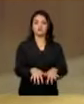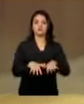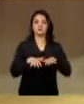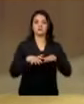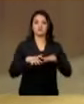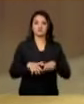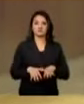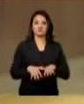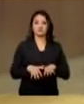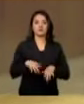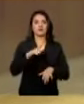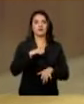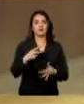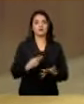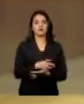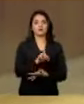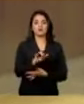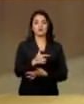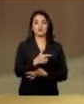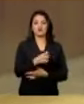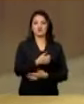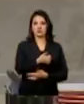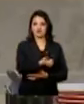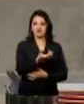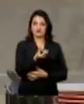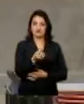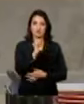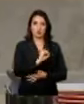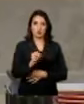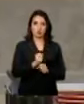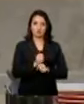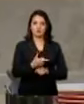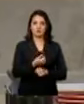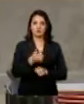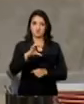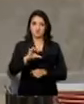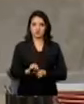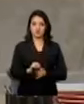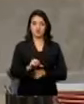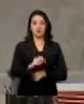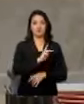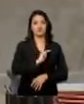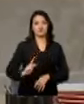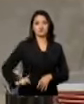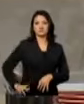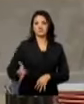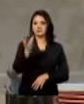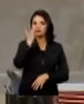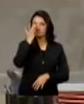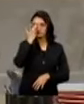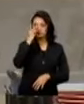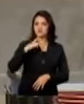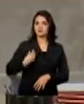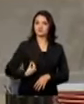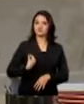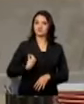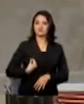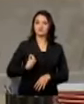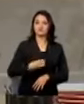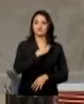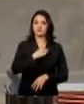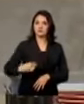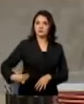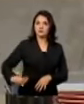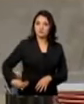Federal, realizada em 16 de outubro de 2019. Presidência do senhor ministro Dias Toffoli, presentes à sessão, os senhores